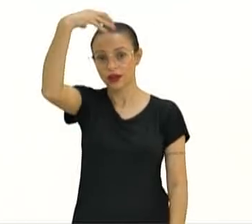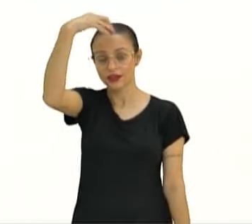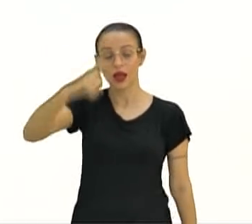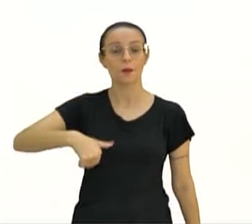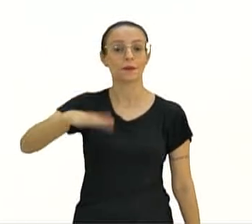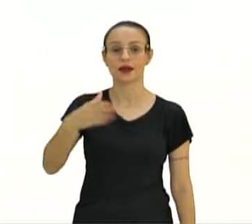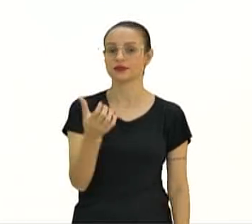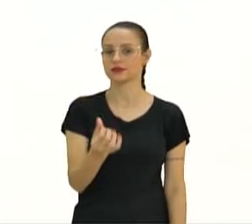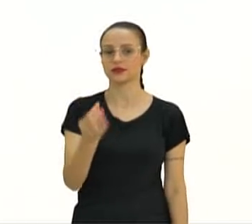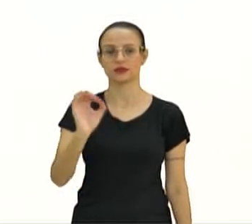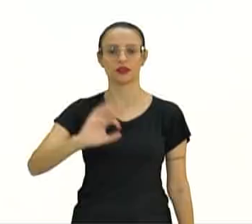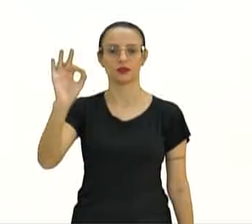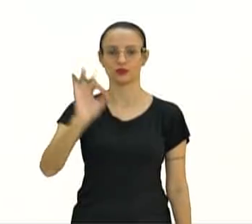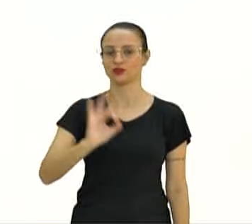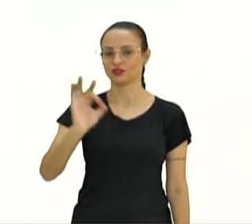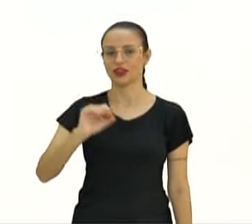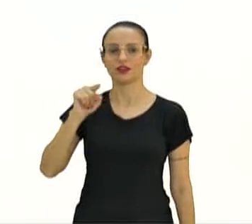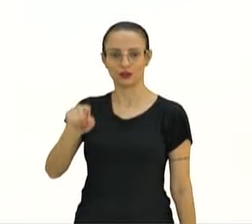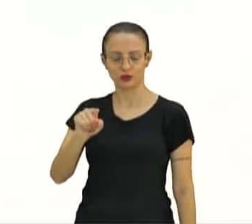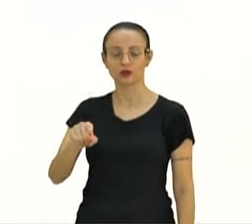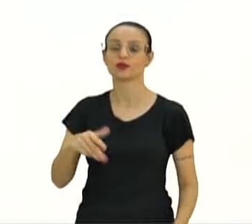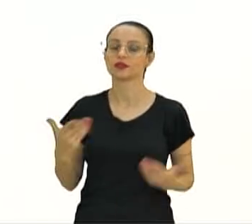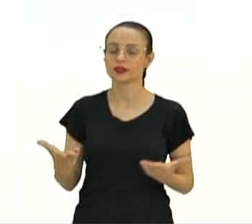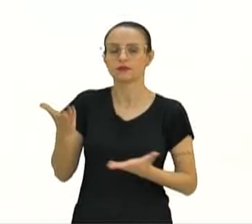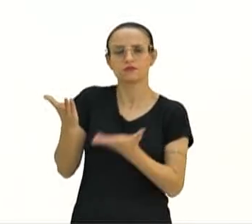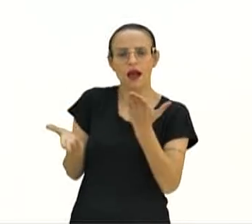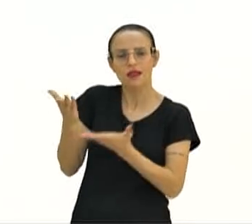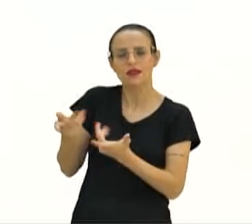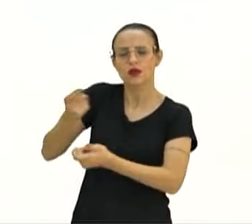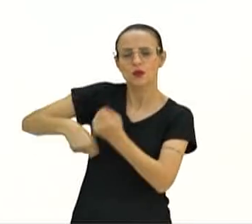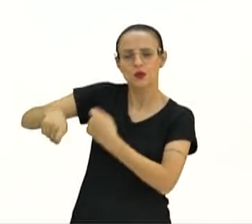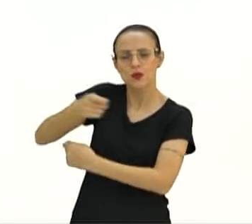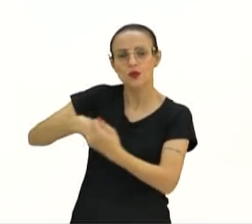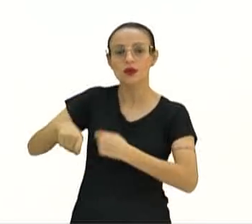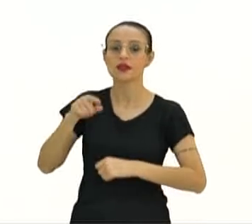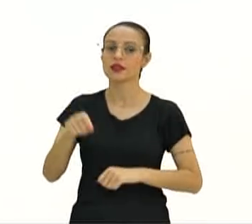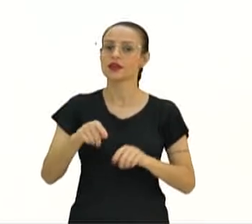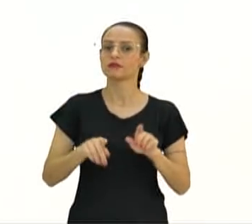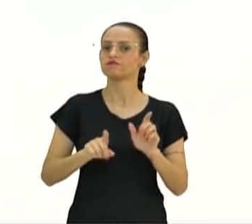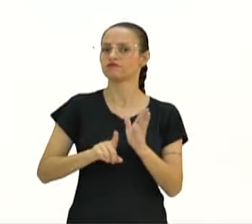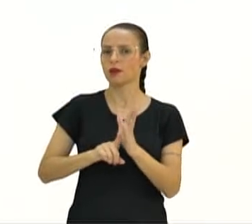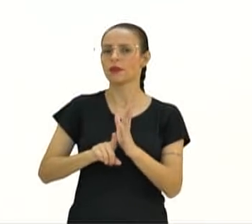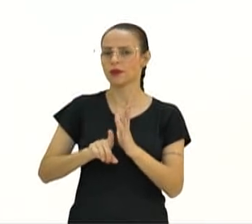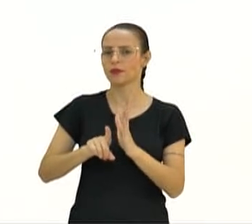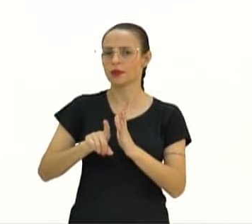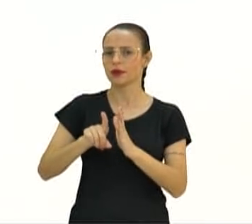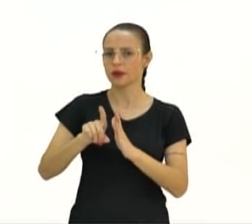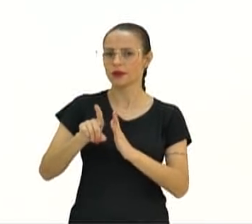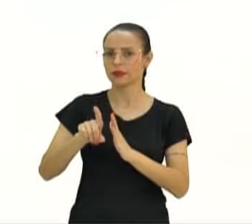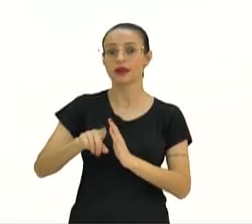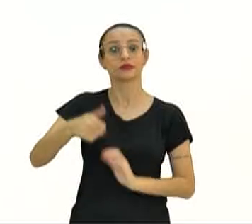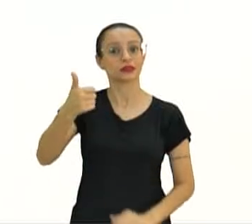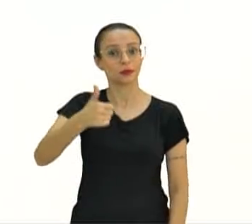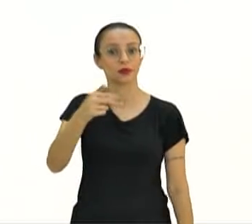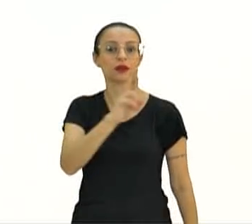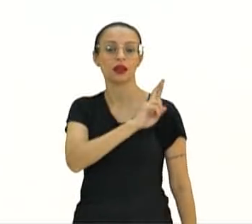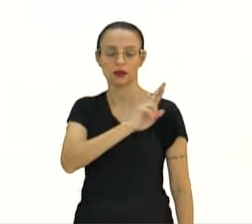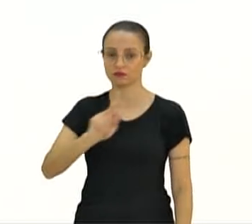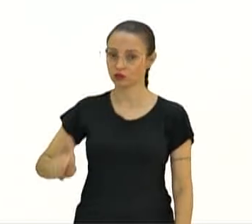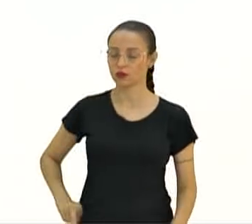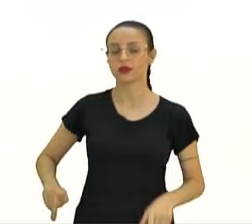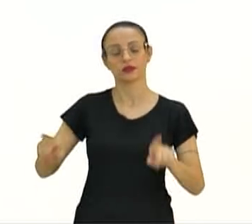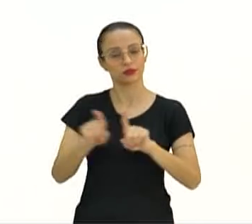de 60% da nossa balança comercial e ele vai manter esses índices também ali na Primeira República, né, que